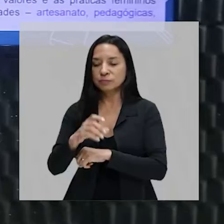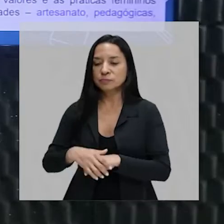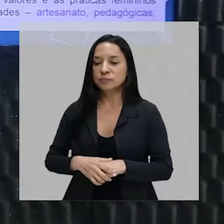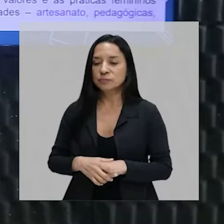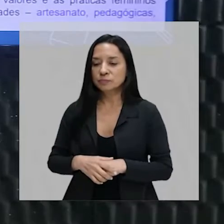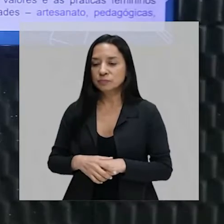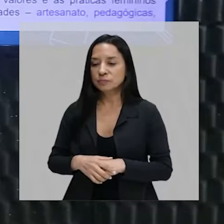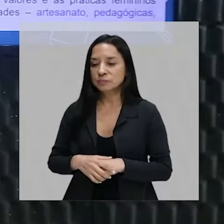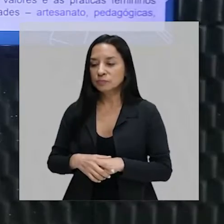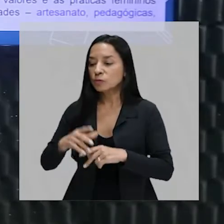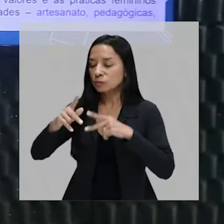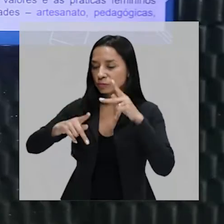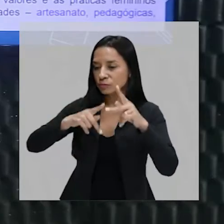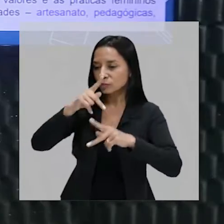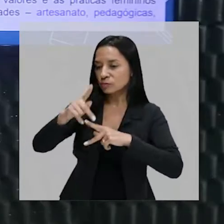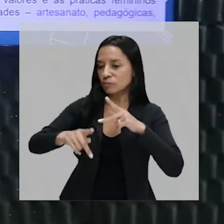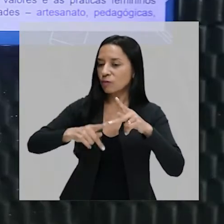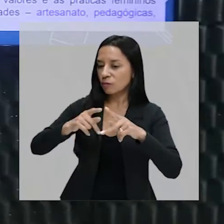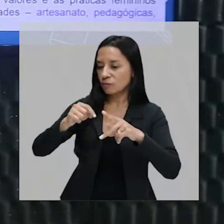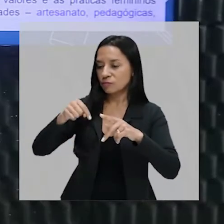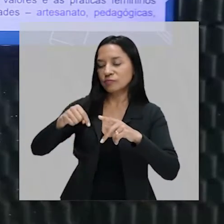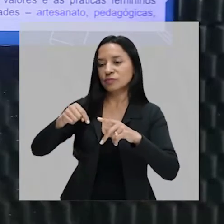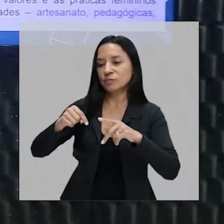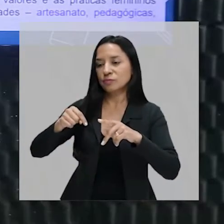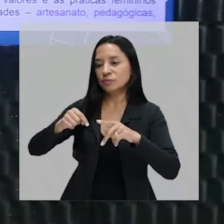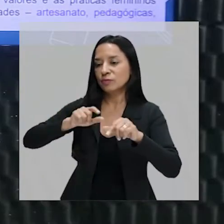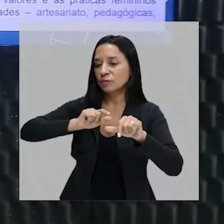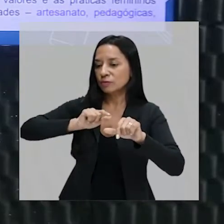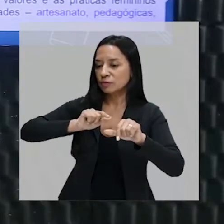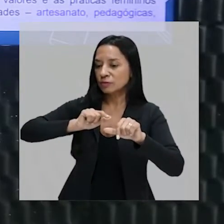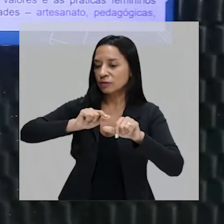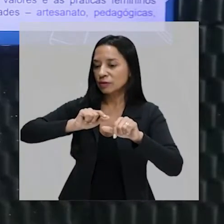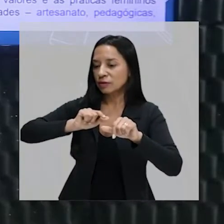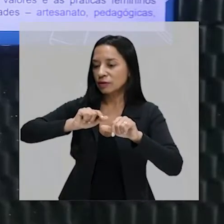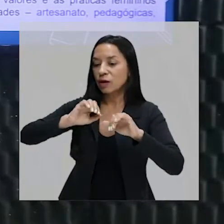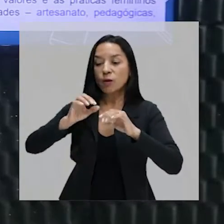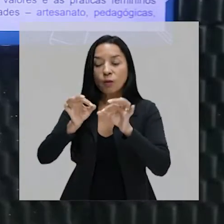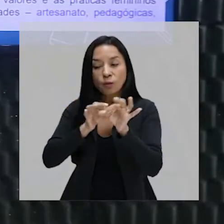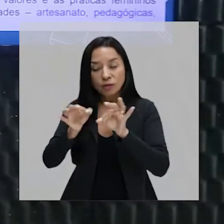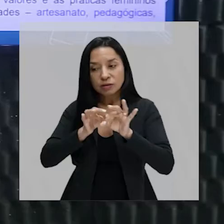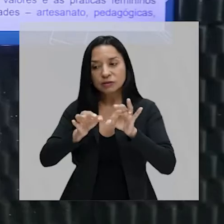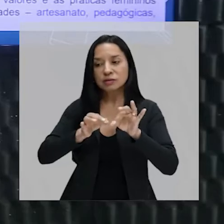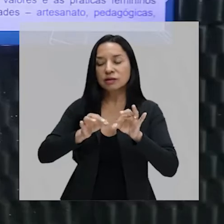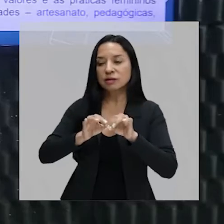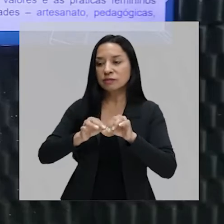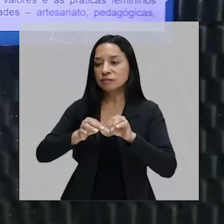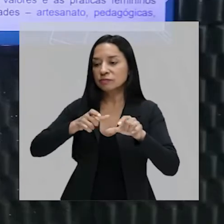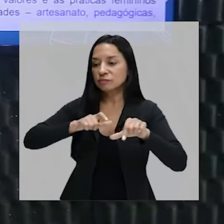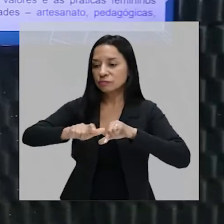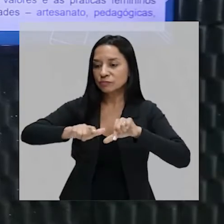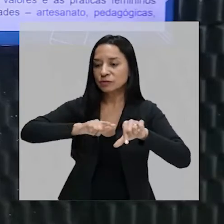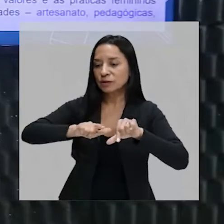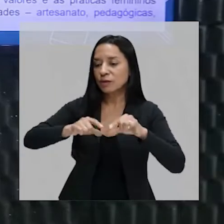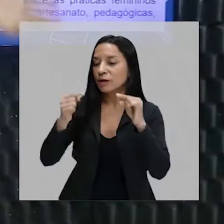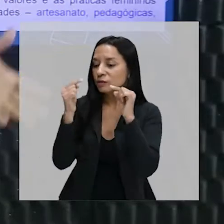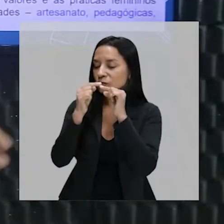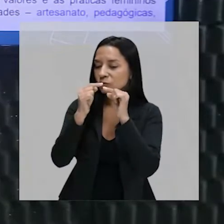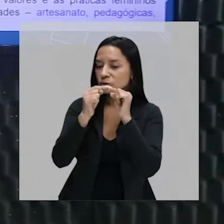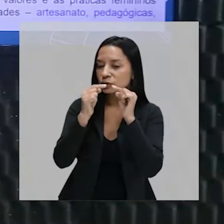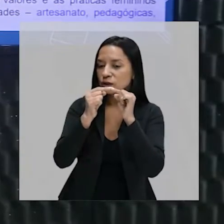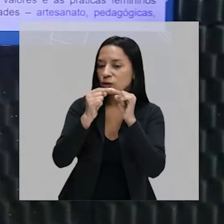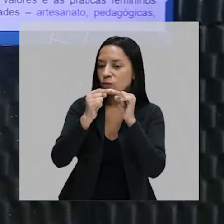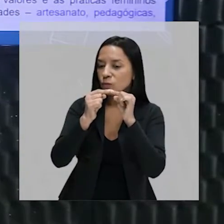comum o trabalho entre eles eram dividido de acordo com as normas de gênero e o